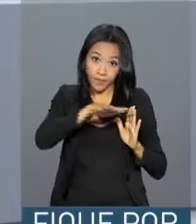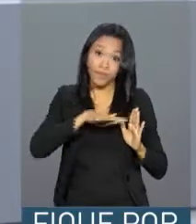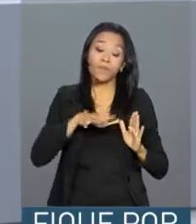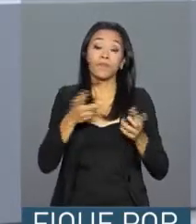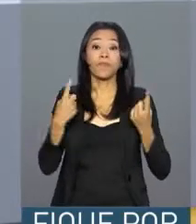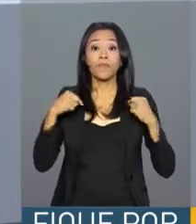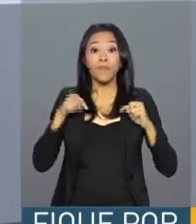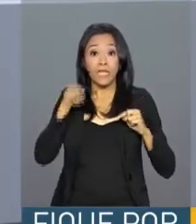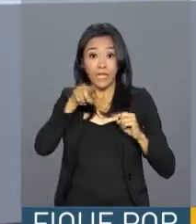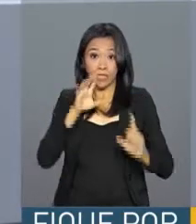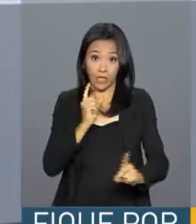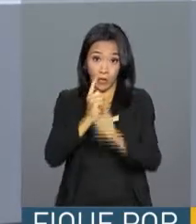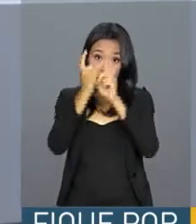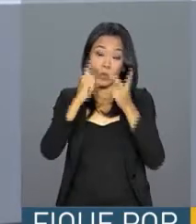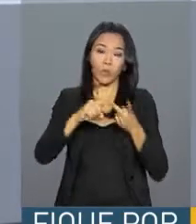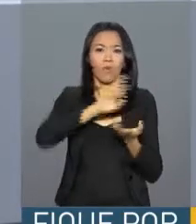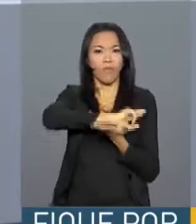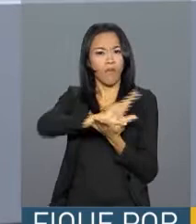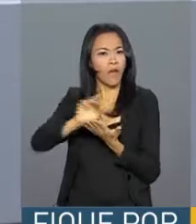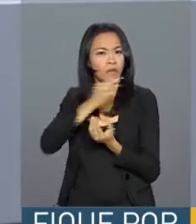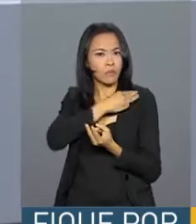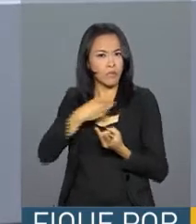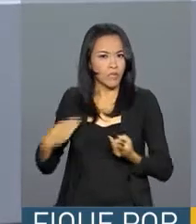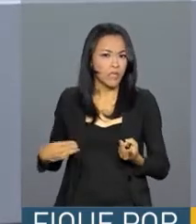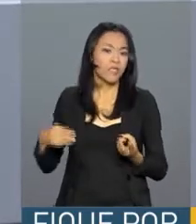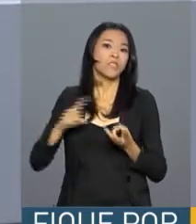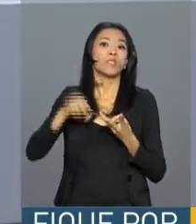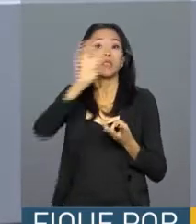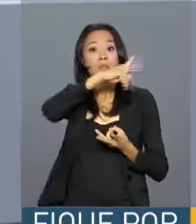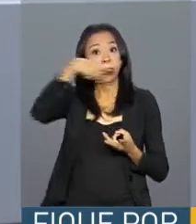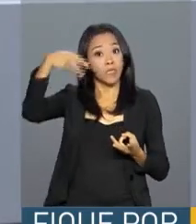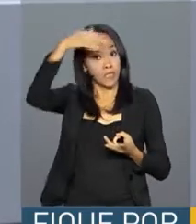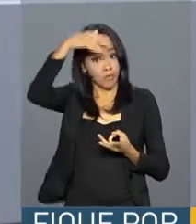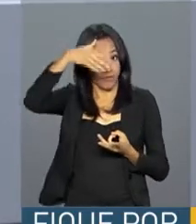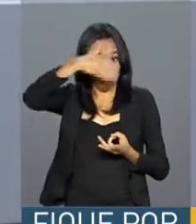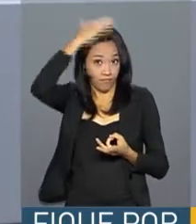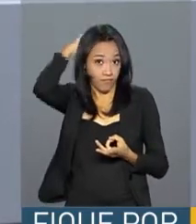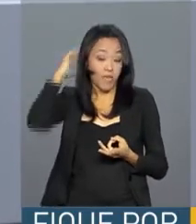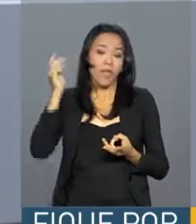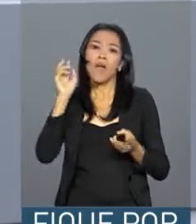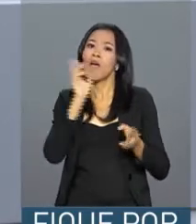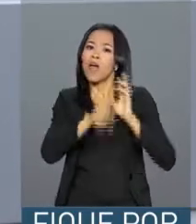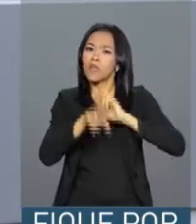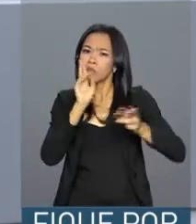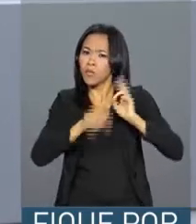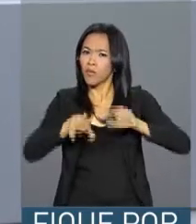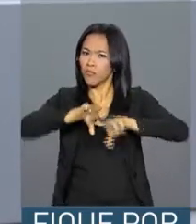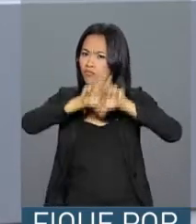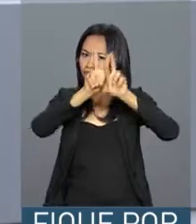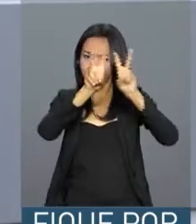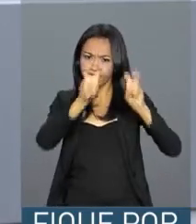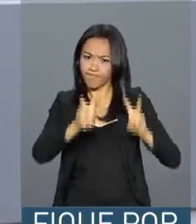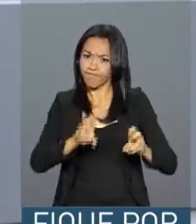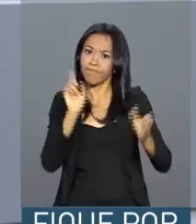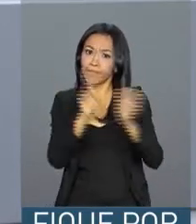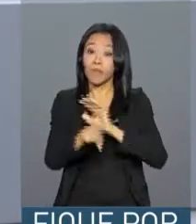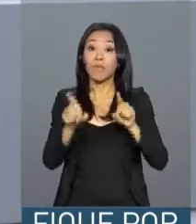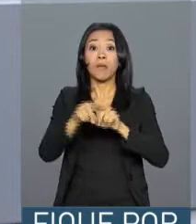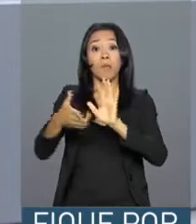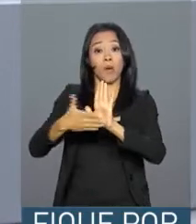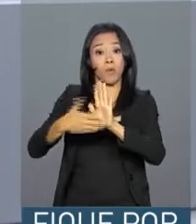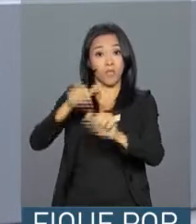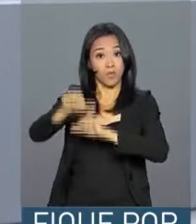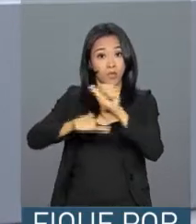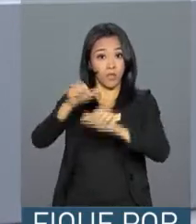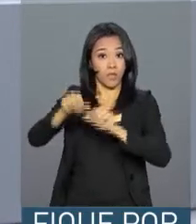encontro, ministros e o presidente também responderam a pergunta sobre outros temas, como a reforma da Previdência, e falaram sobre a negociação entre